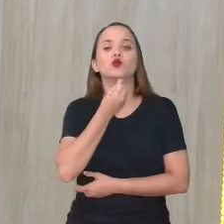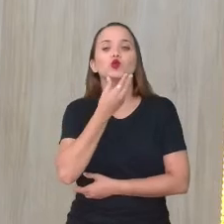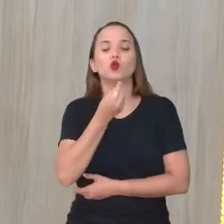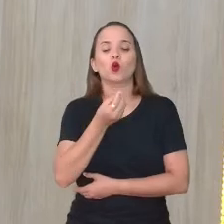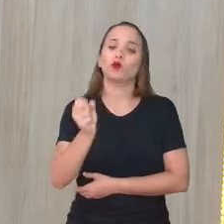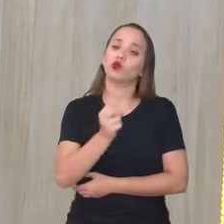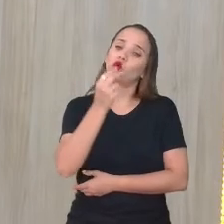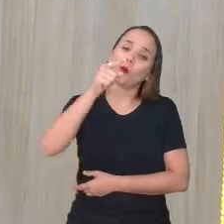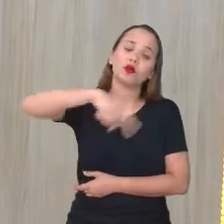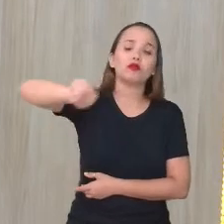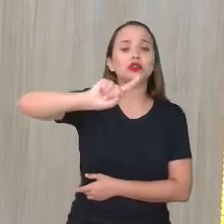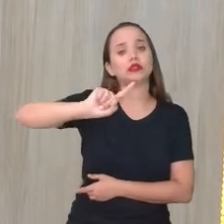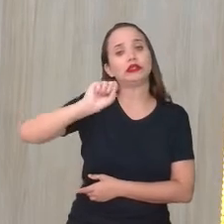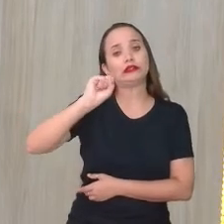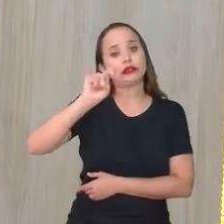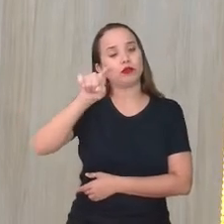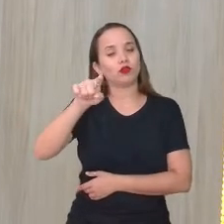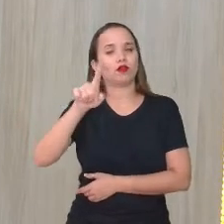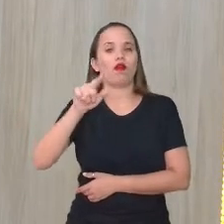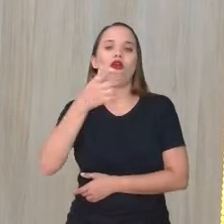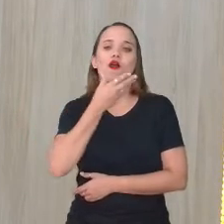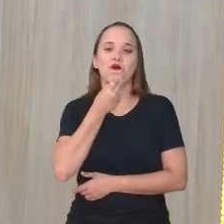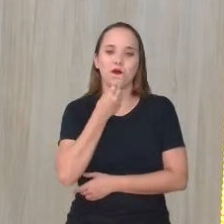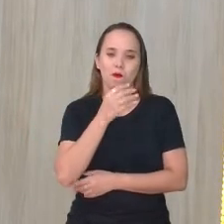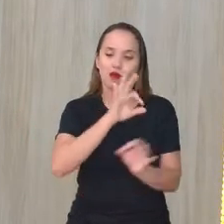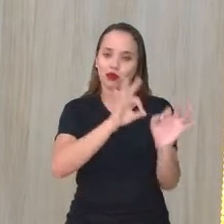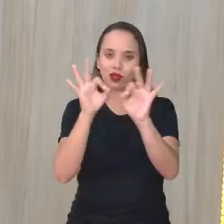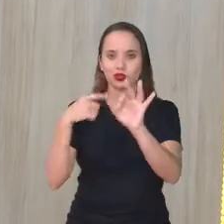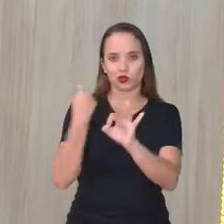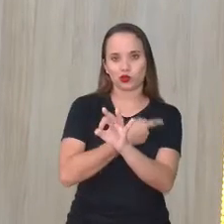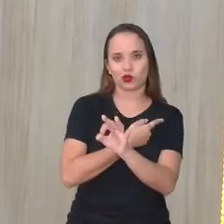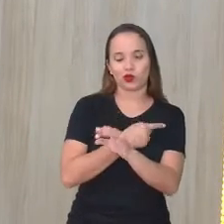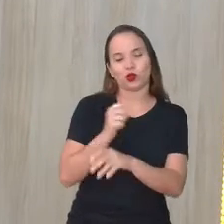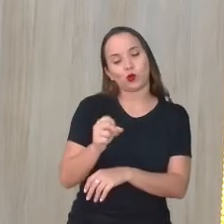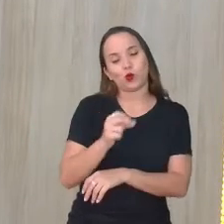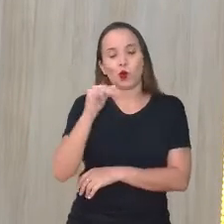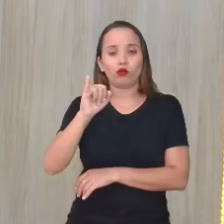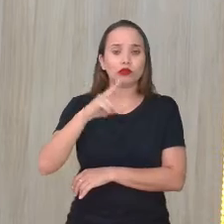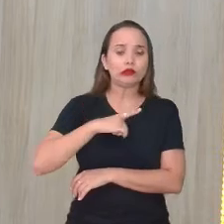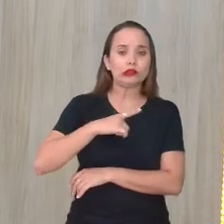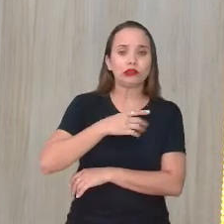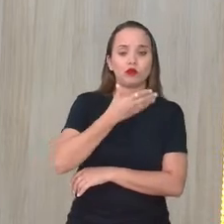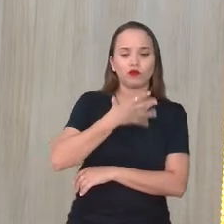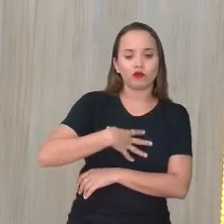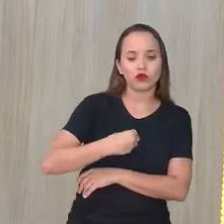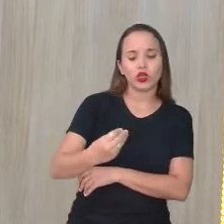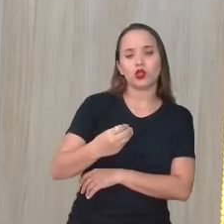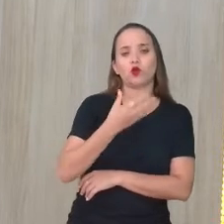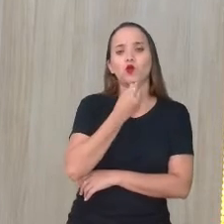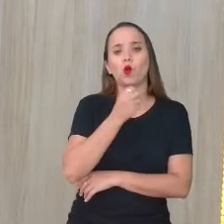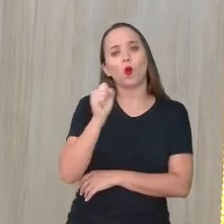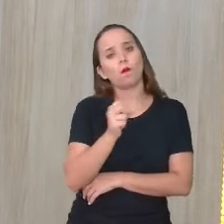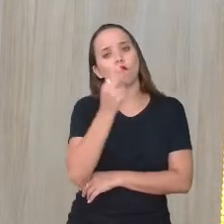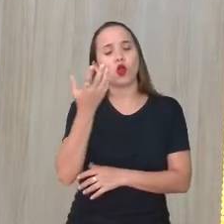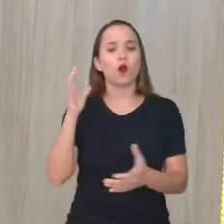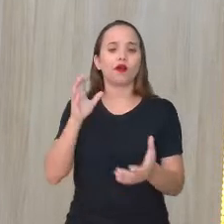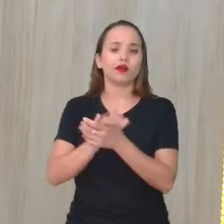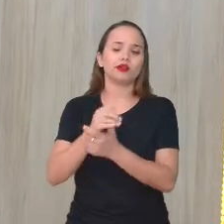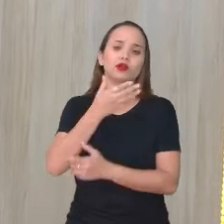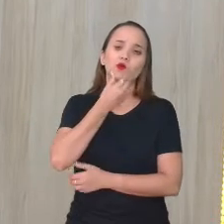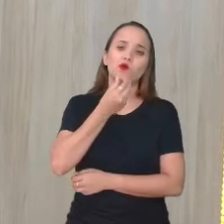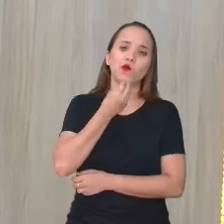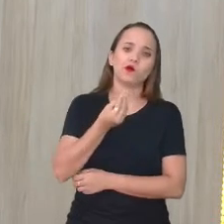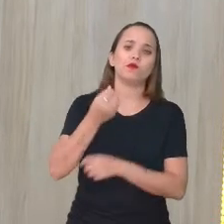dia a dia, se você é um homem que está nos assistindo. Ou se você tem um filho homem, um companheiro, né? Então, vocês podem